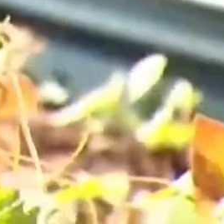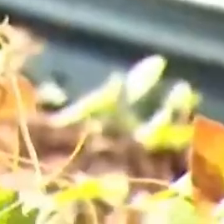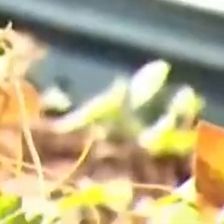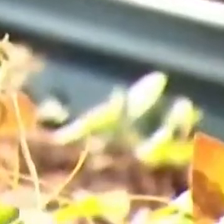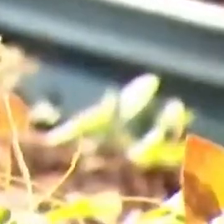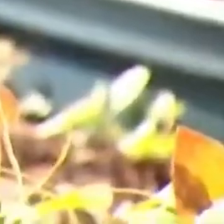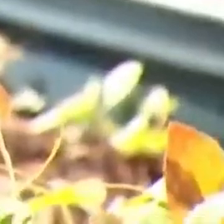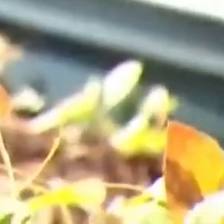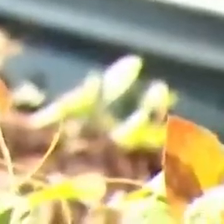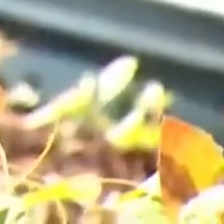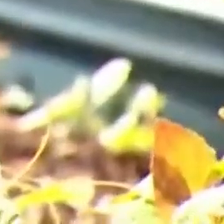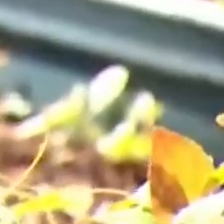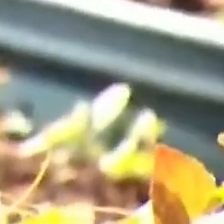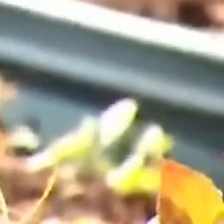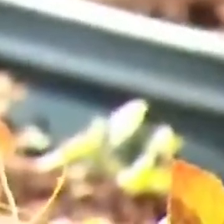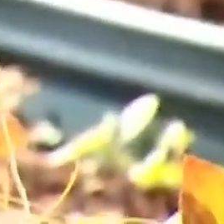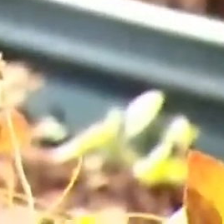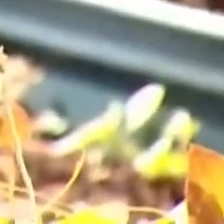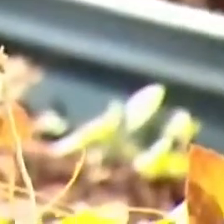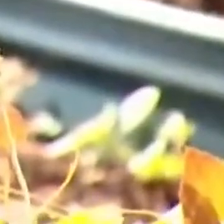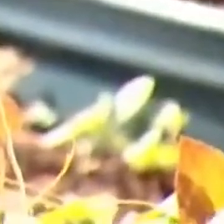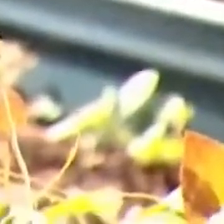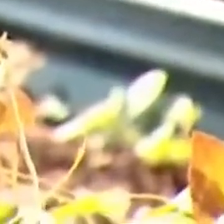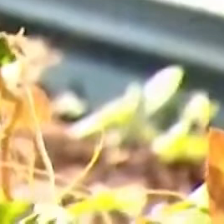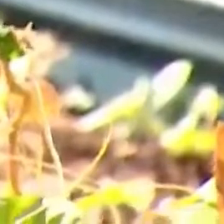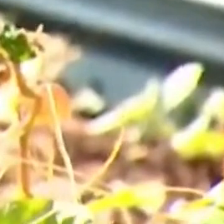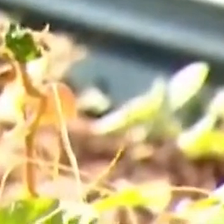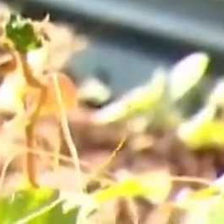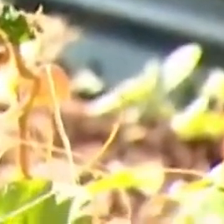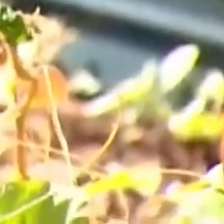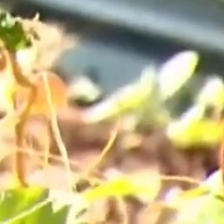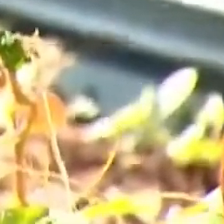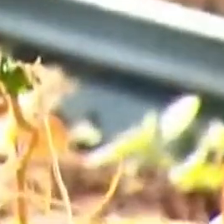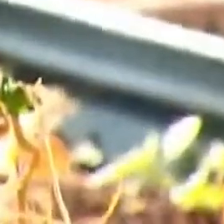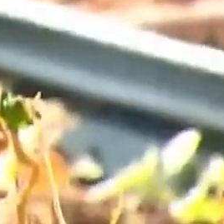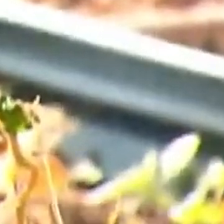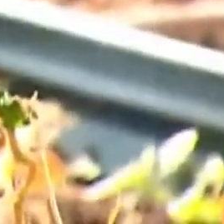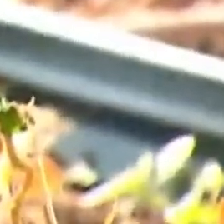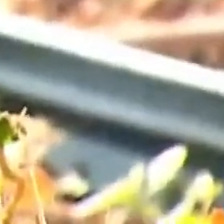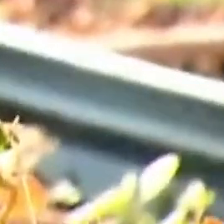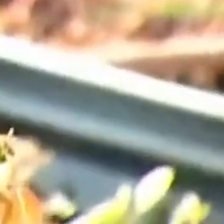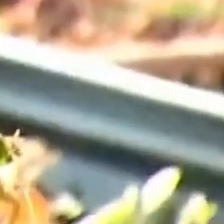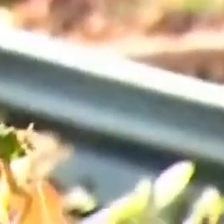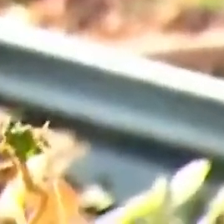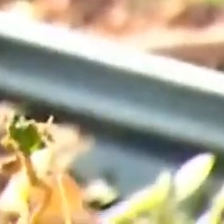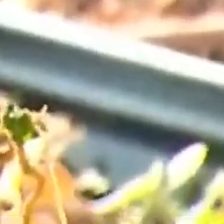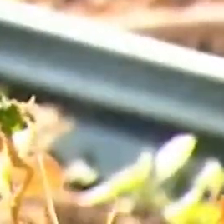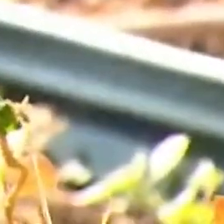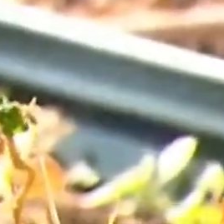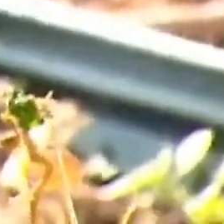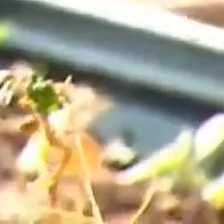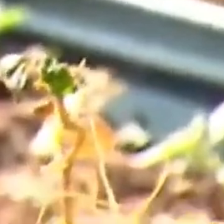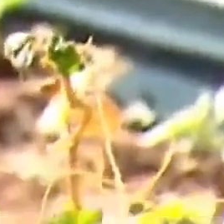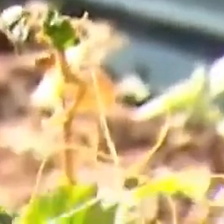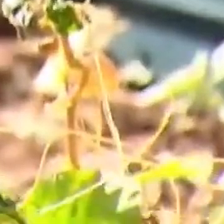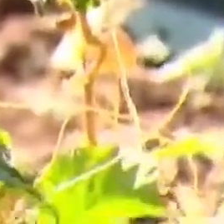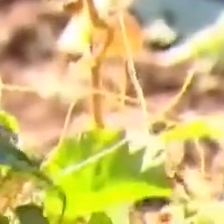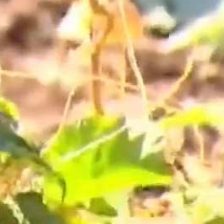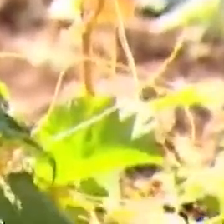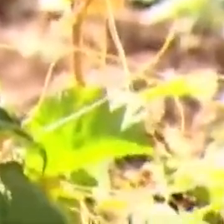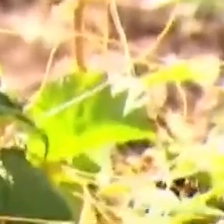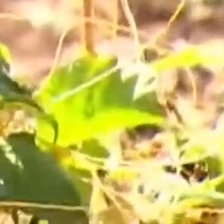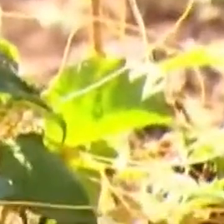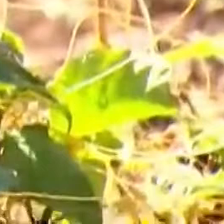a cuscuta, também conhecida como cipó-chumbo, ou popularmente como planta vampiro. Que é